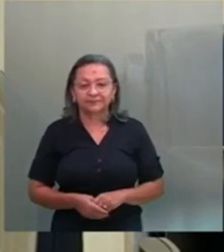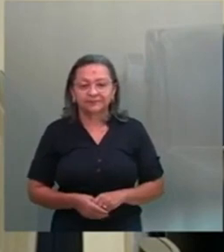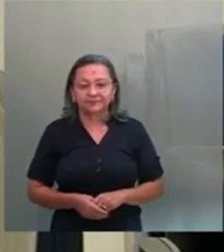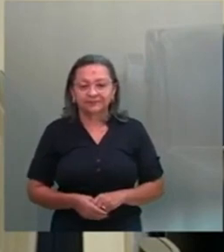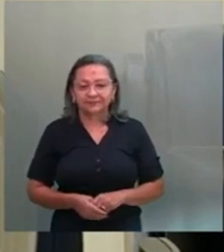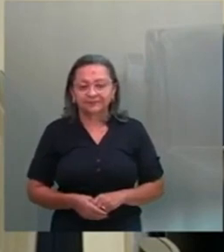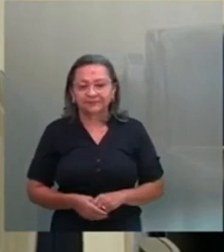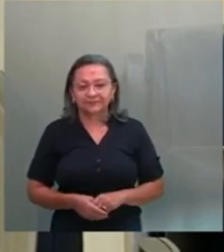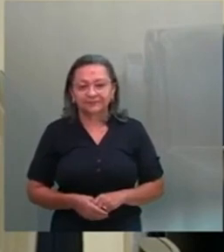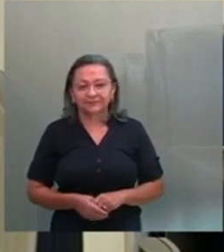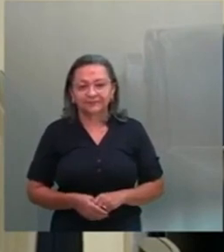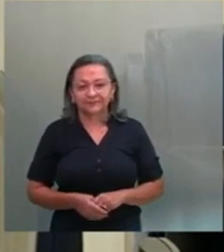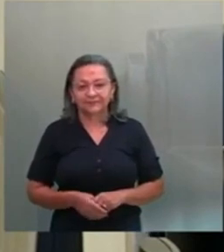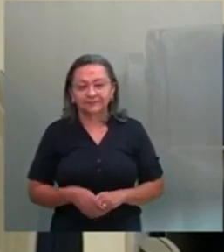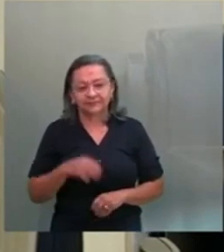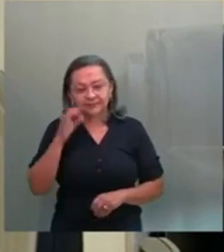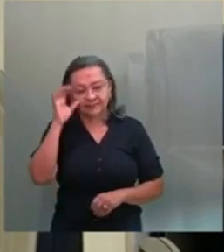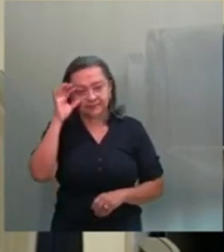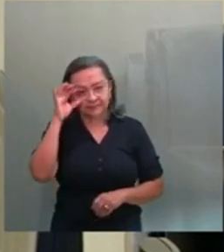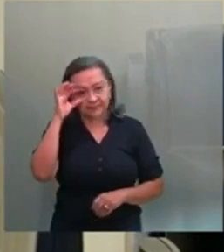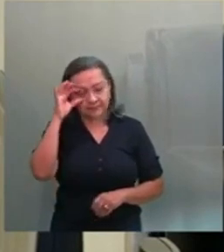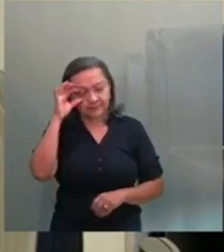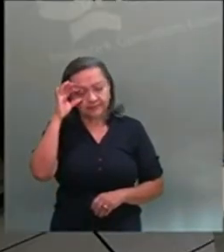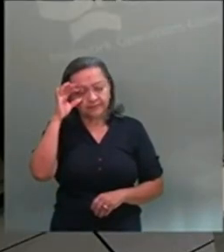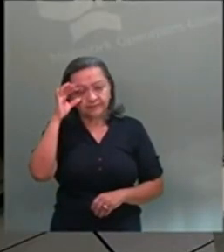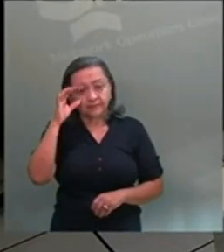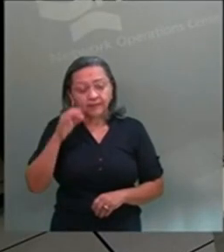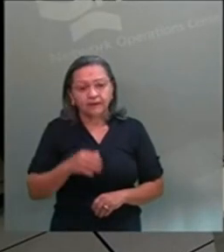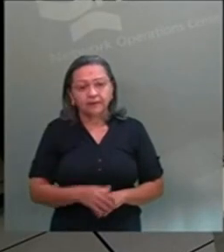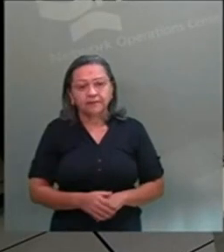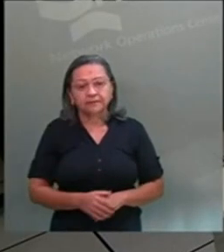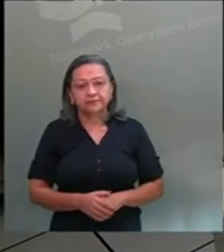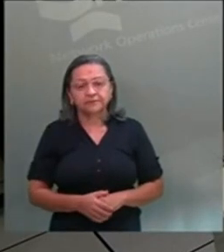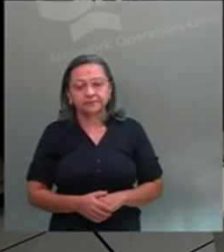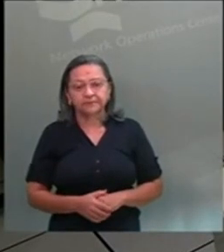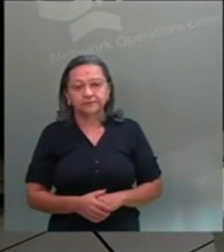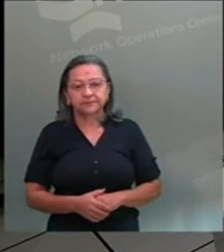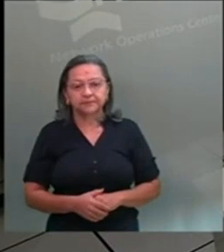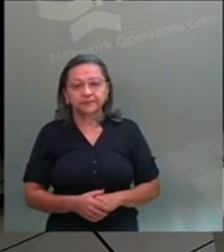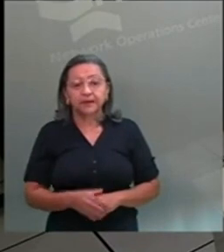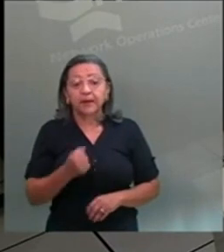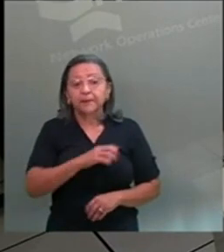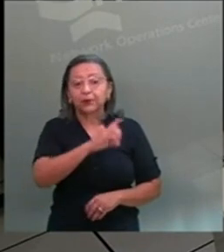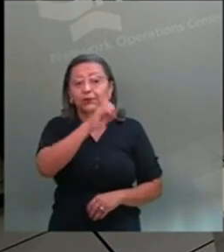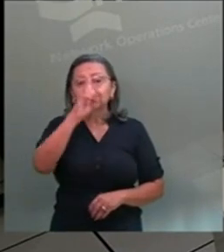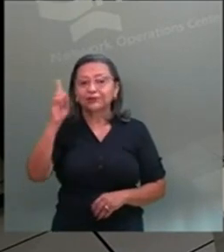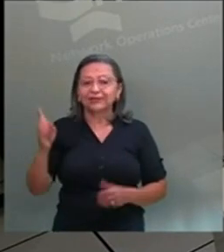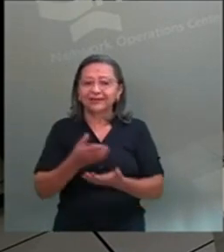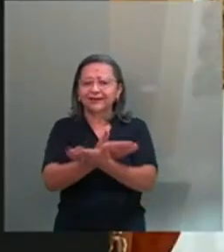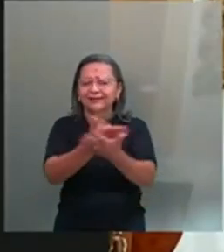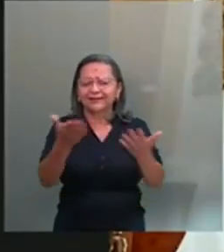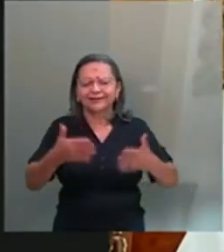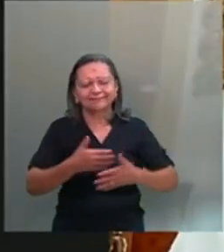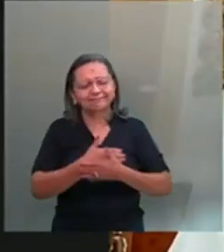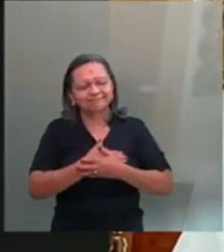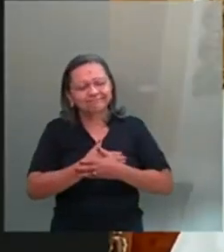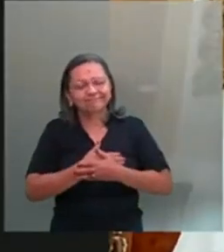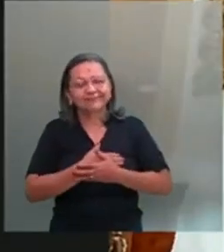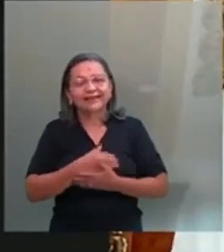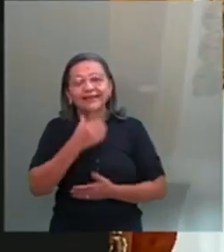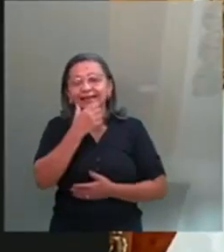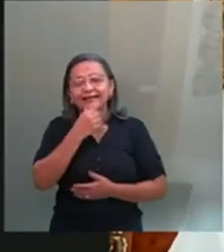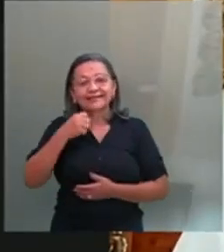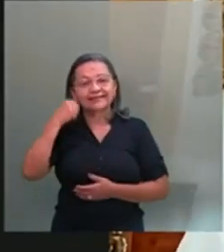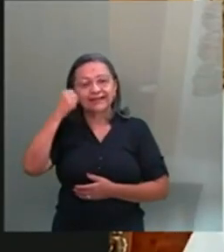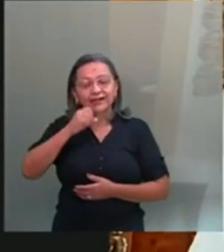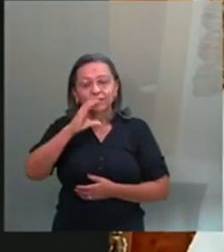toque. Ótimo, ok, estamos ouvindo. Bom dia, senador. Bom dia, nobre senador Carlos Viana.